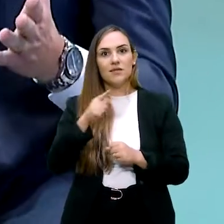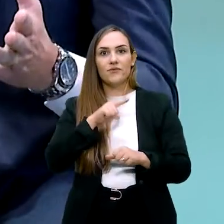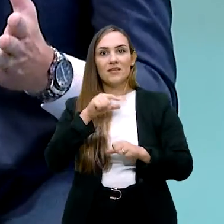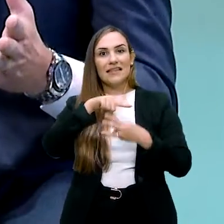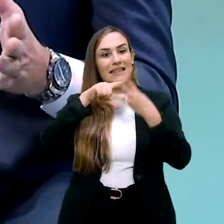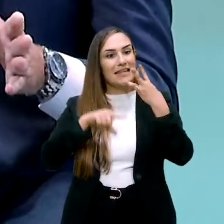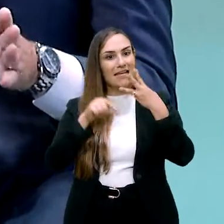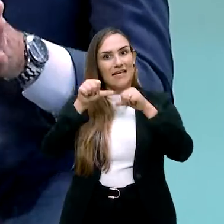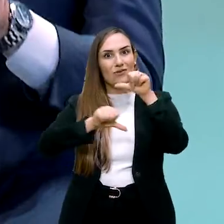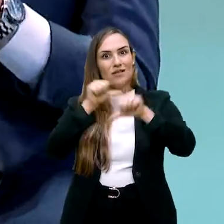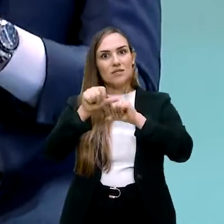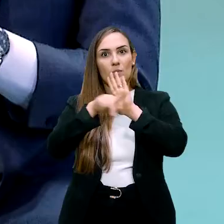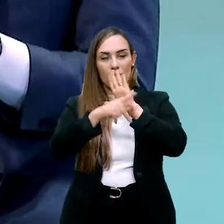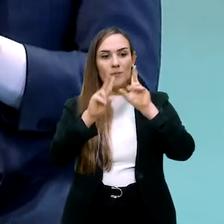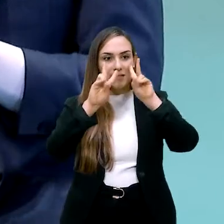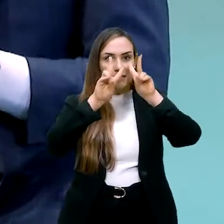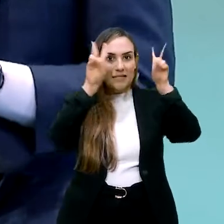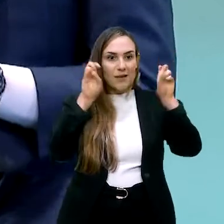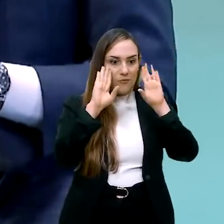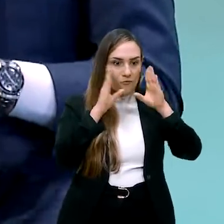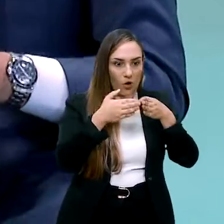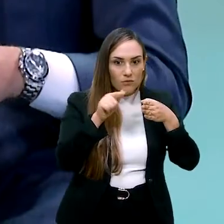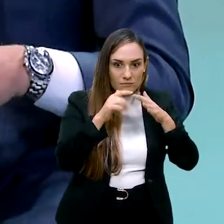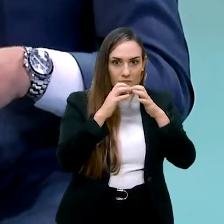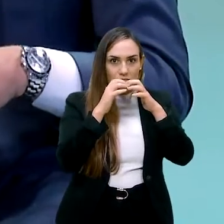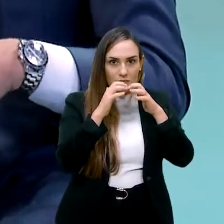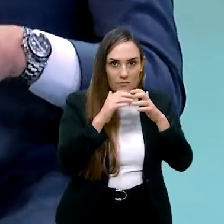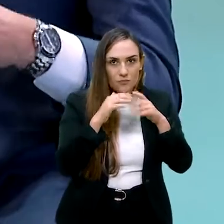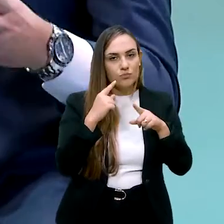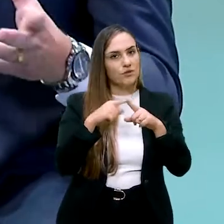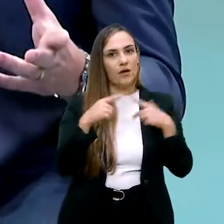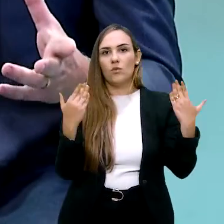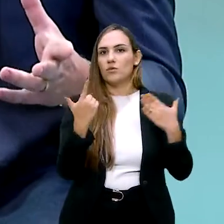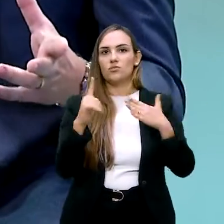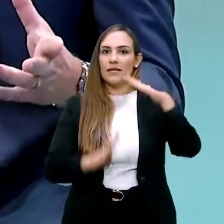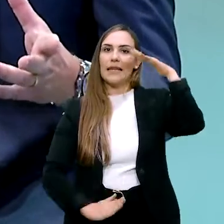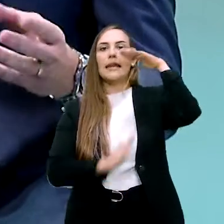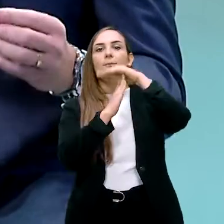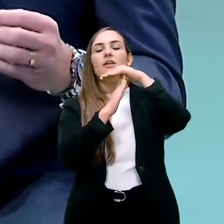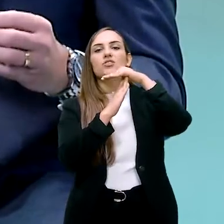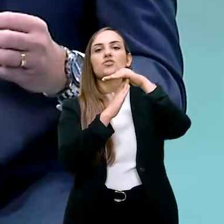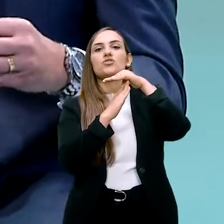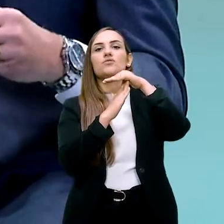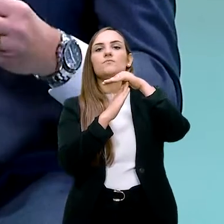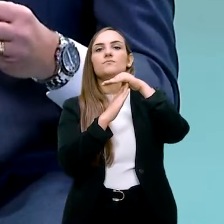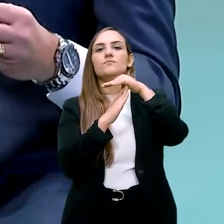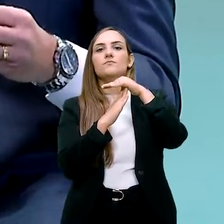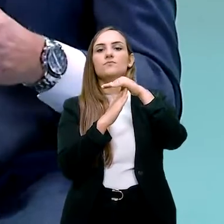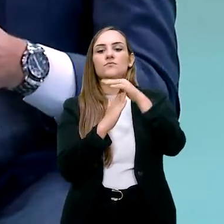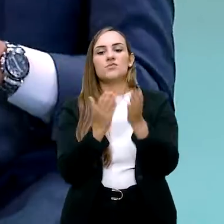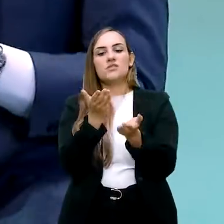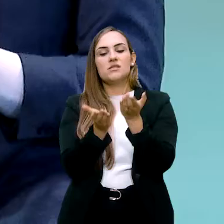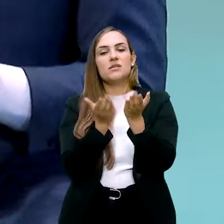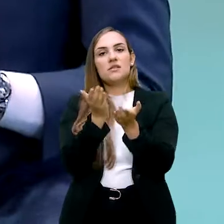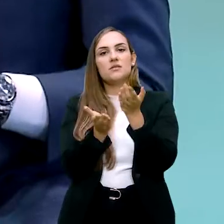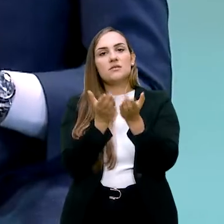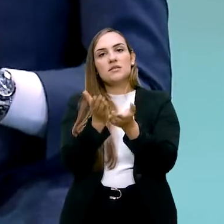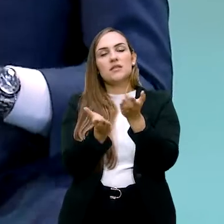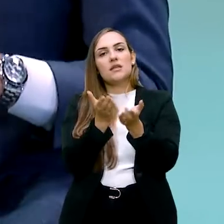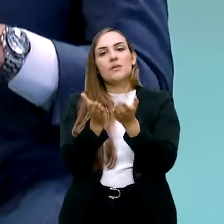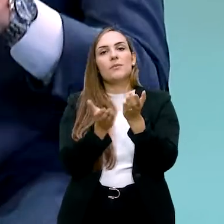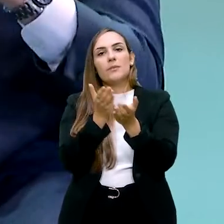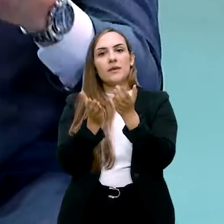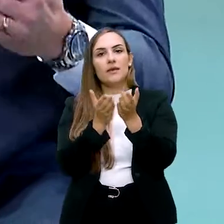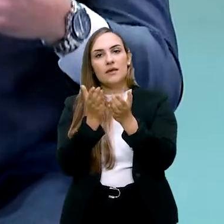3 alterações relacionadas a esse público em específico, com a quebra de limites de sessões nas terapias